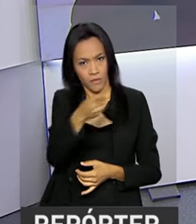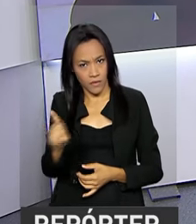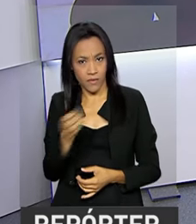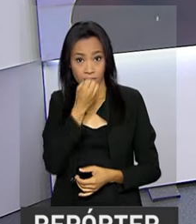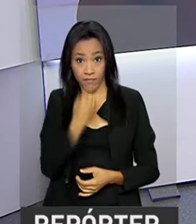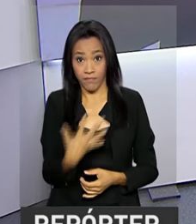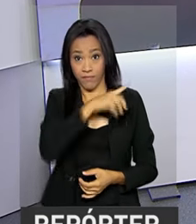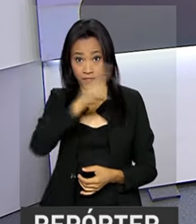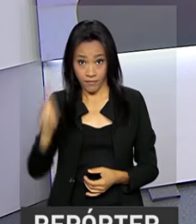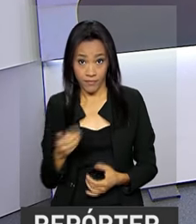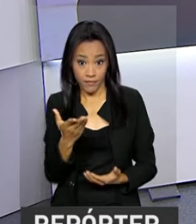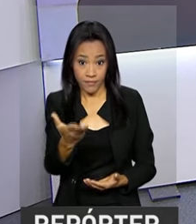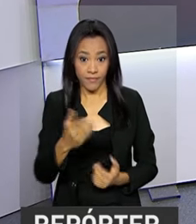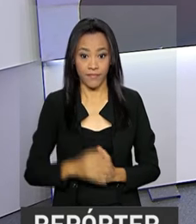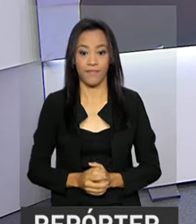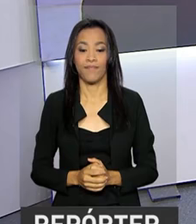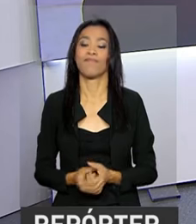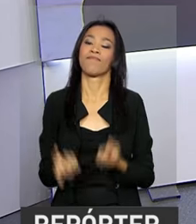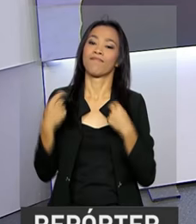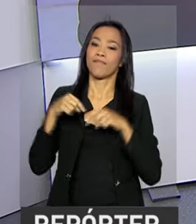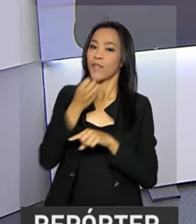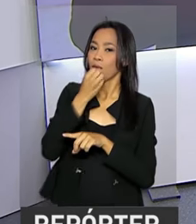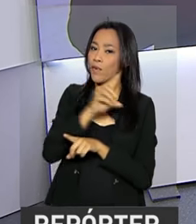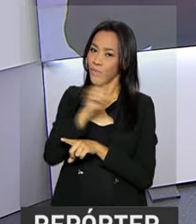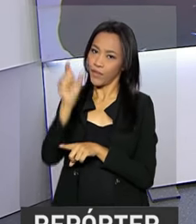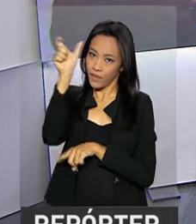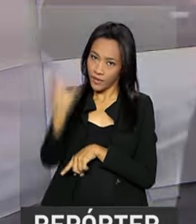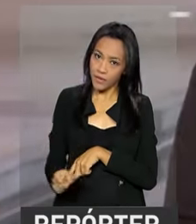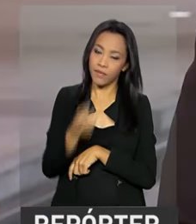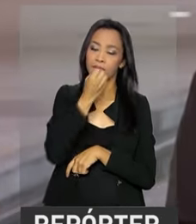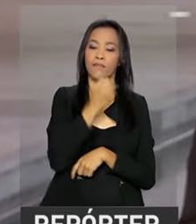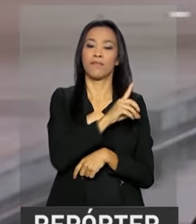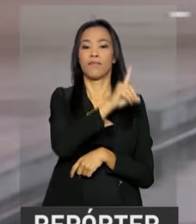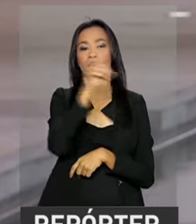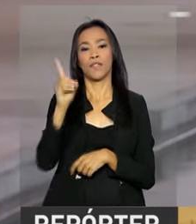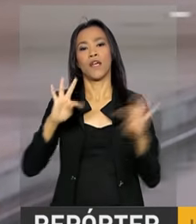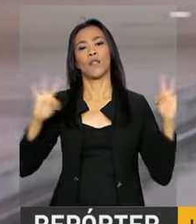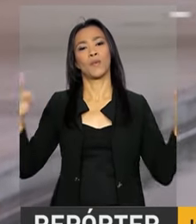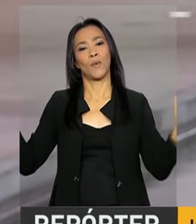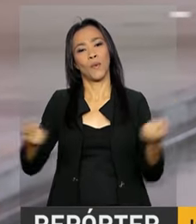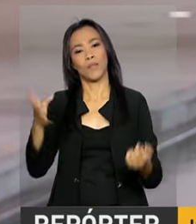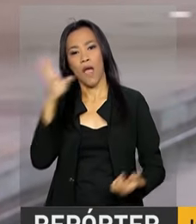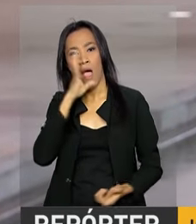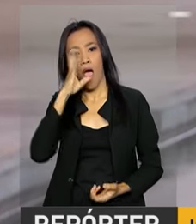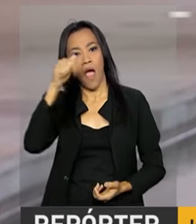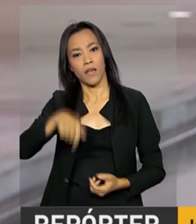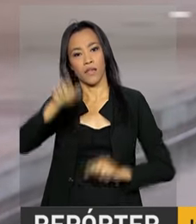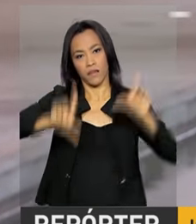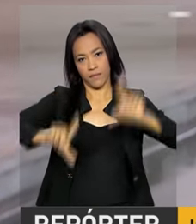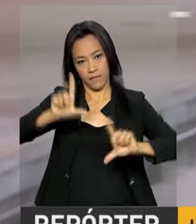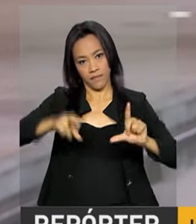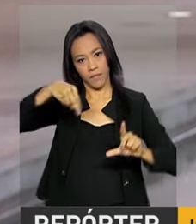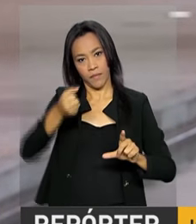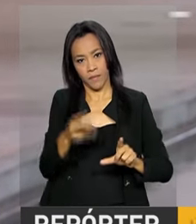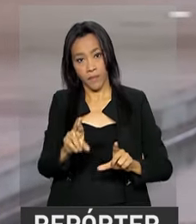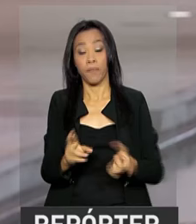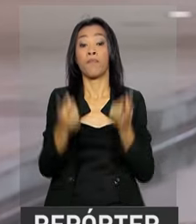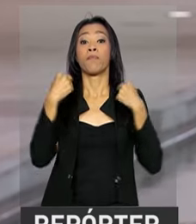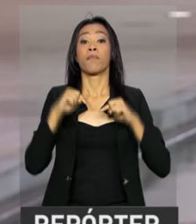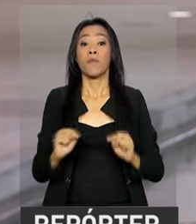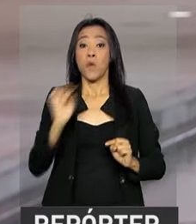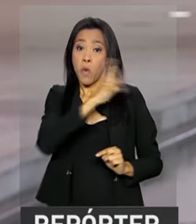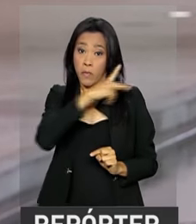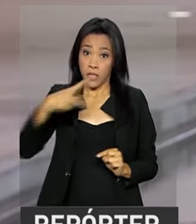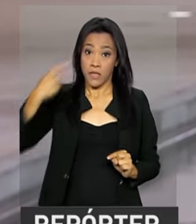João. Bom dia, Renata, para você e para todos que nos assistem aqui na TV NBR. Olha só, o presidente Michel Temer passa o dia,